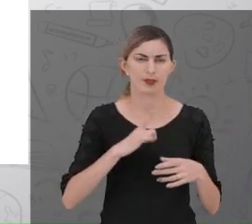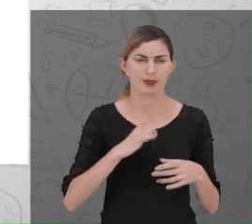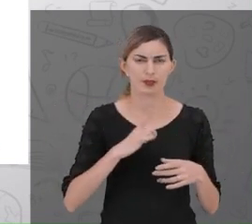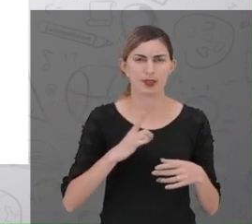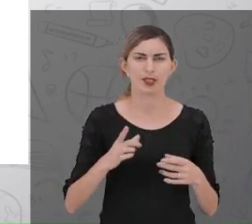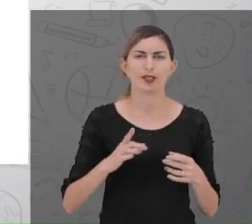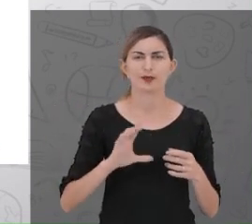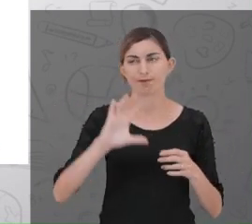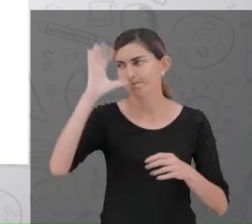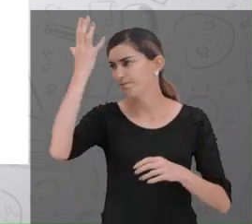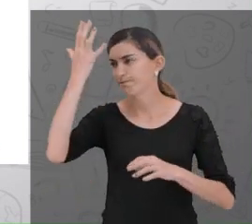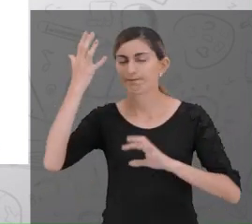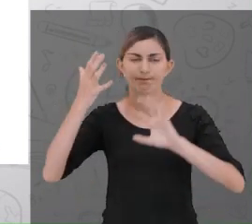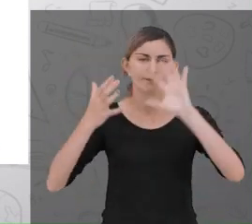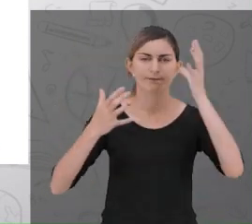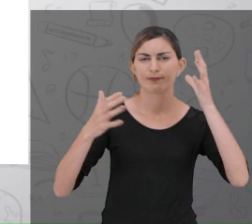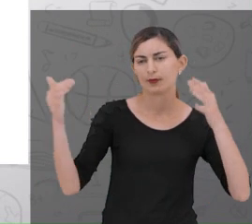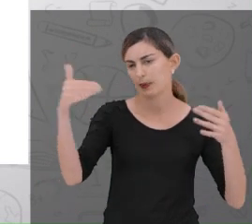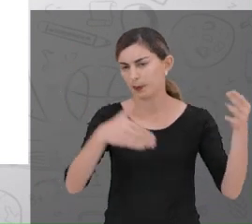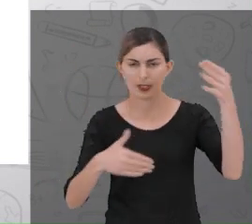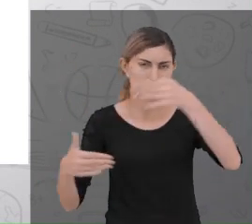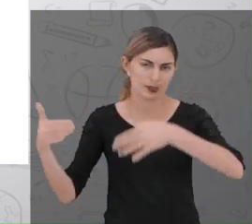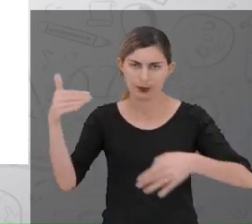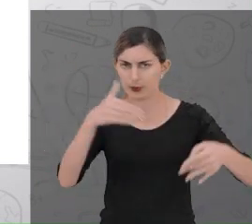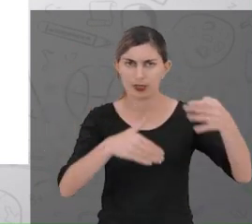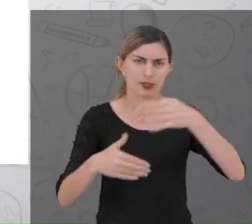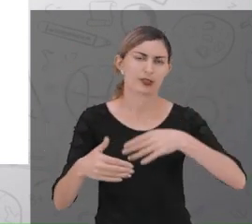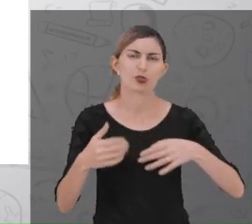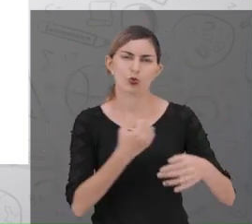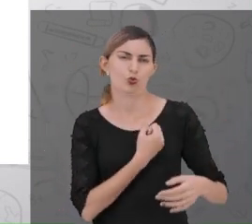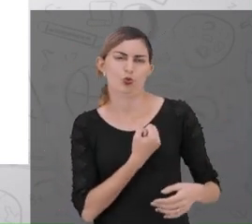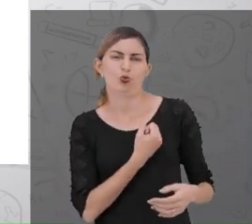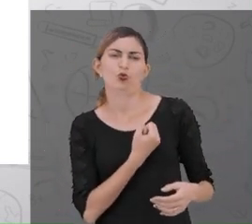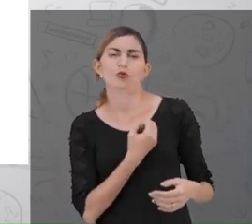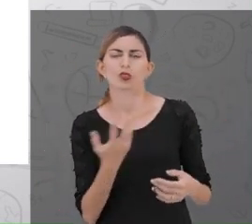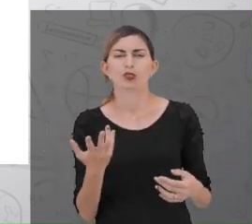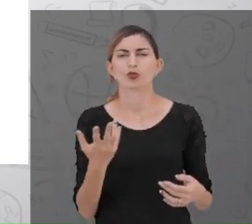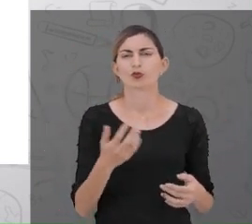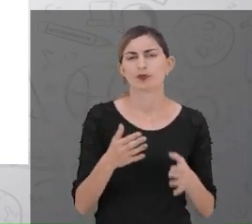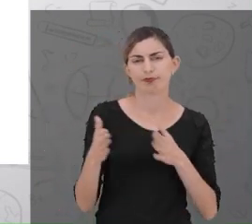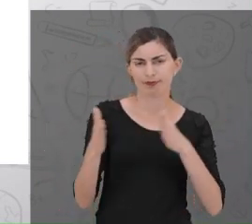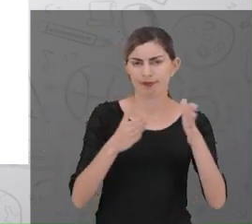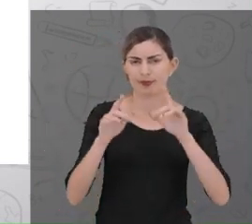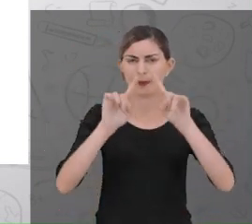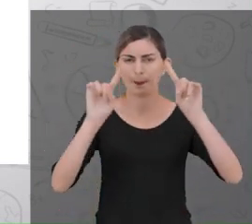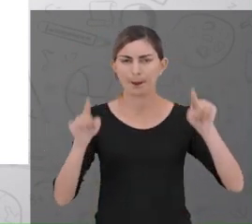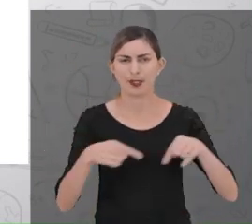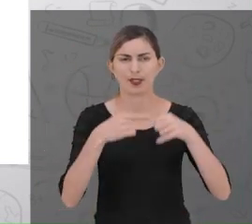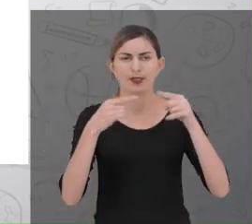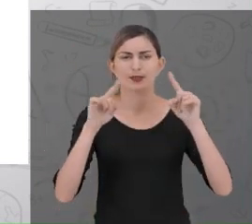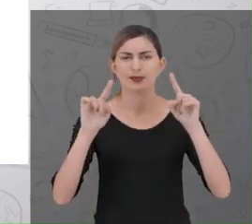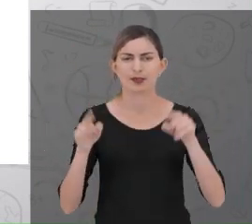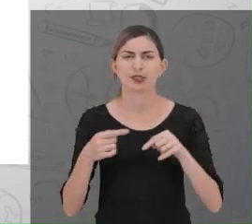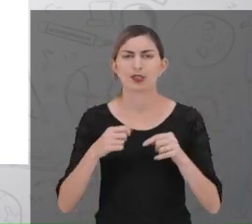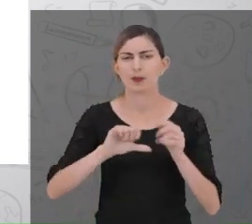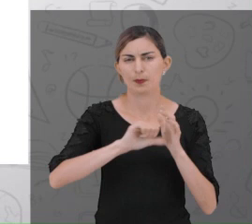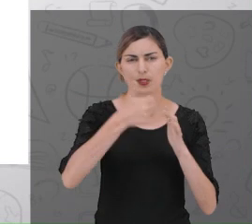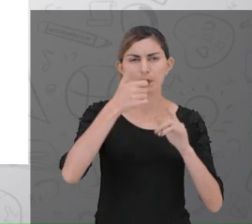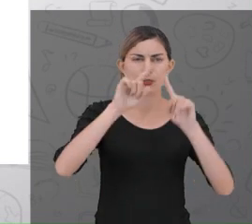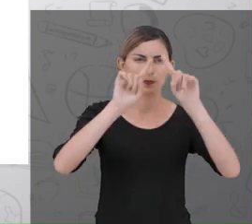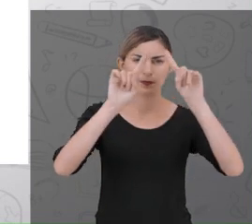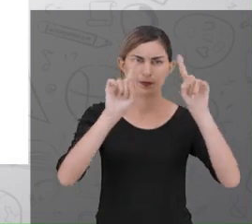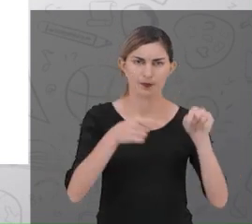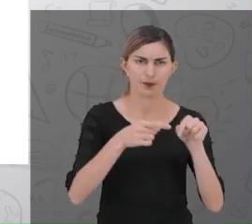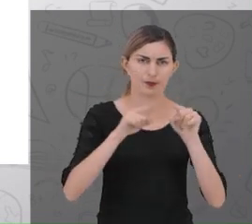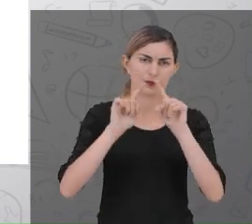linha contém a cardinalidade e a participação definido entre os números que estão entre os parênteses.